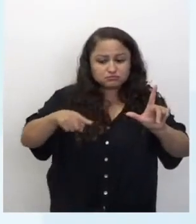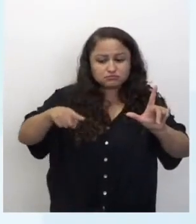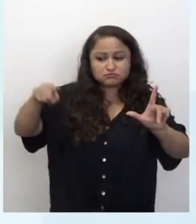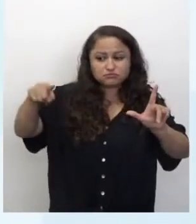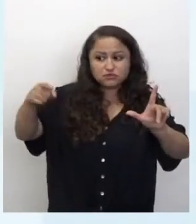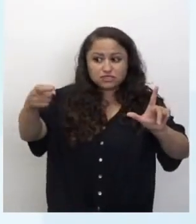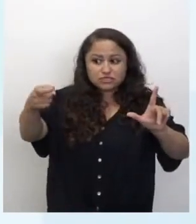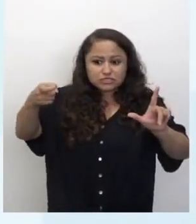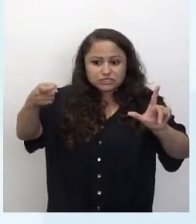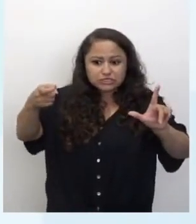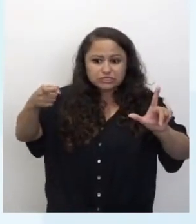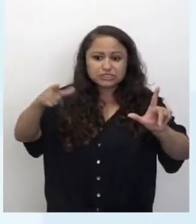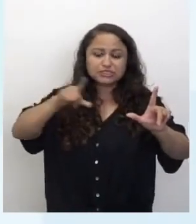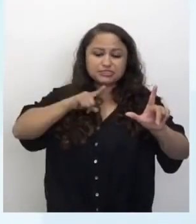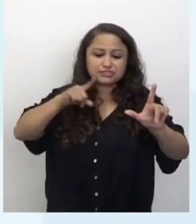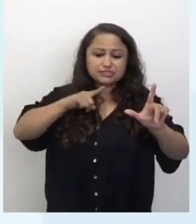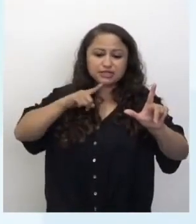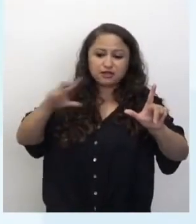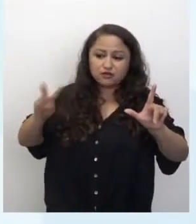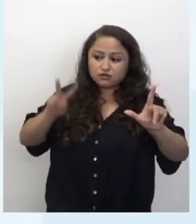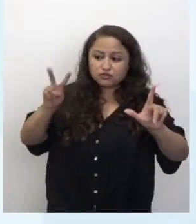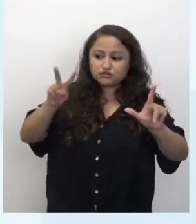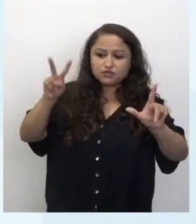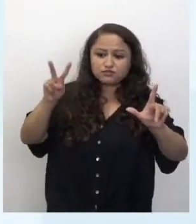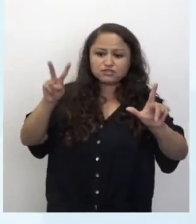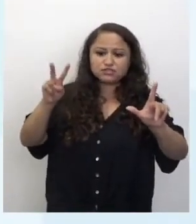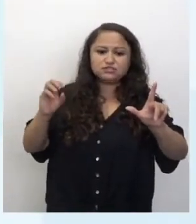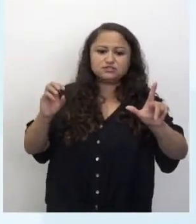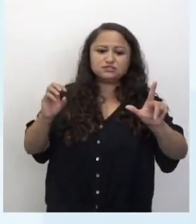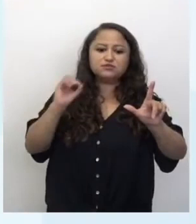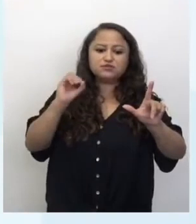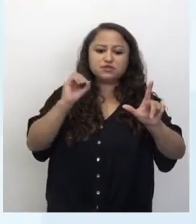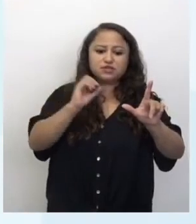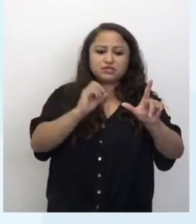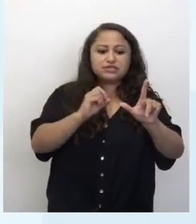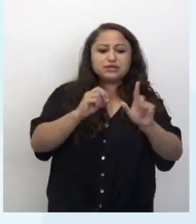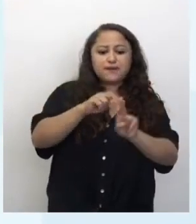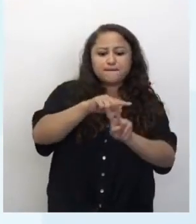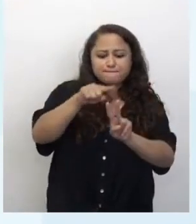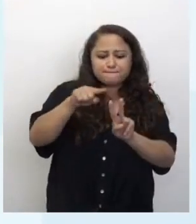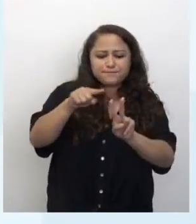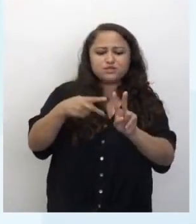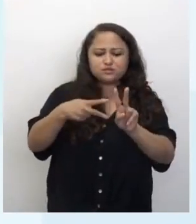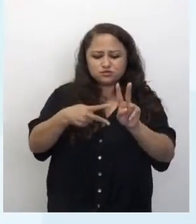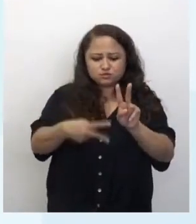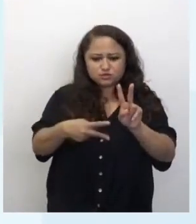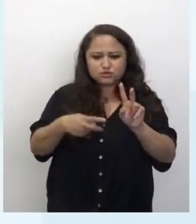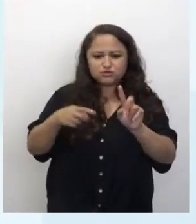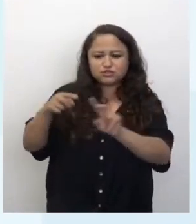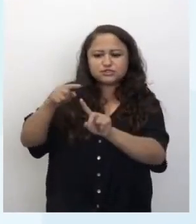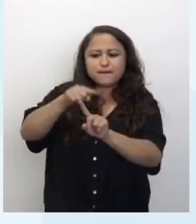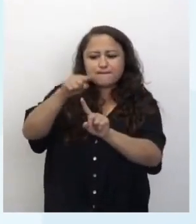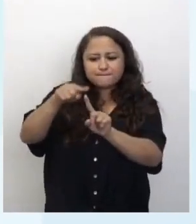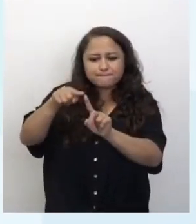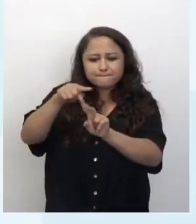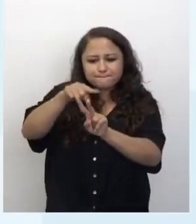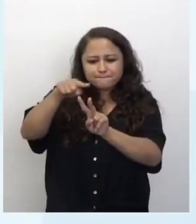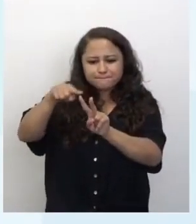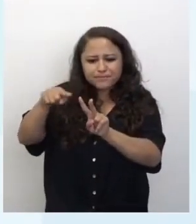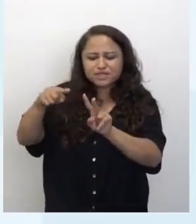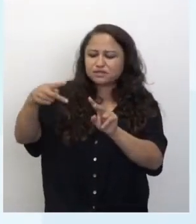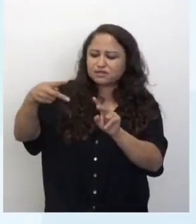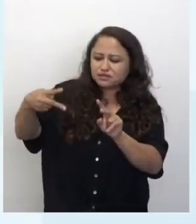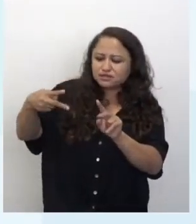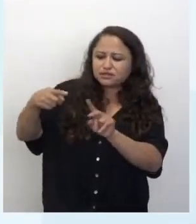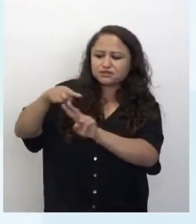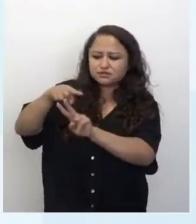dos radianos. Então, 0, π sobre 2, π, 3π sobre 2 e